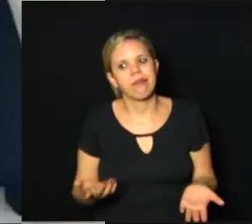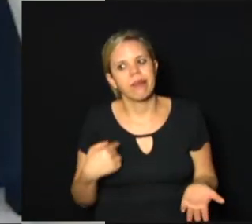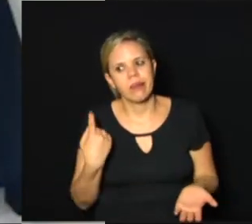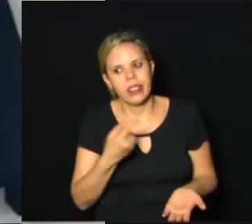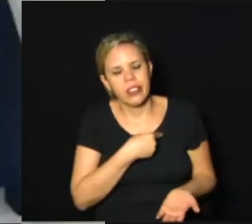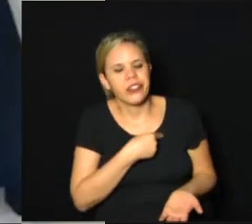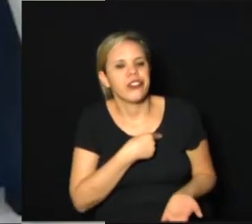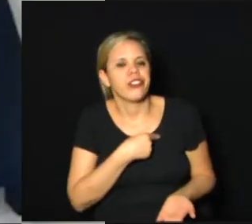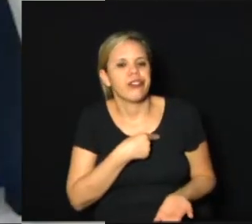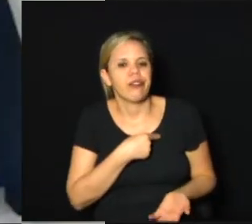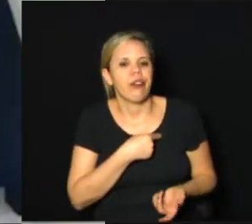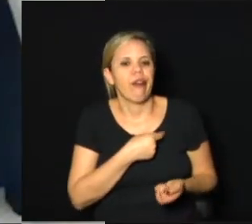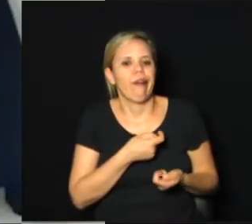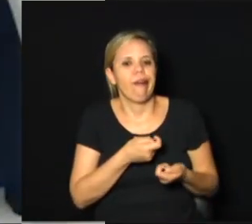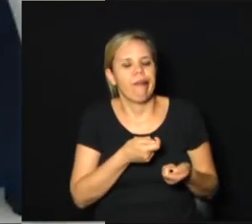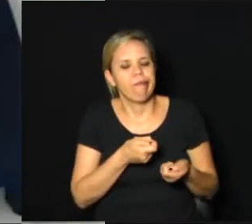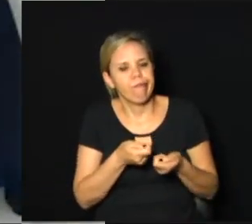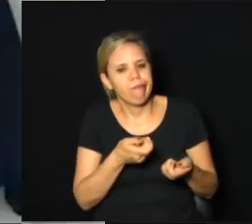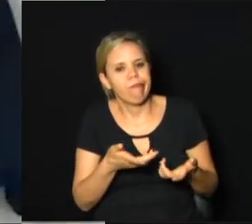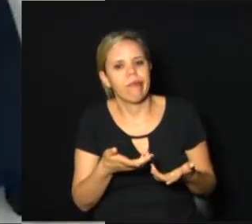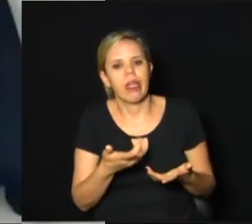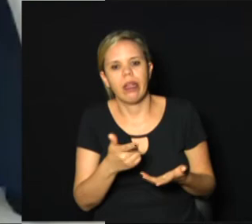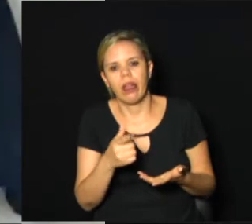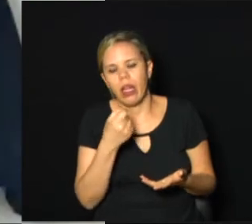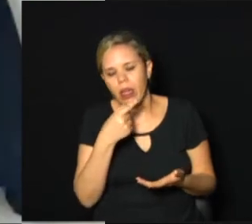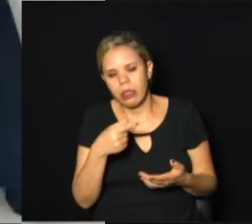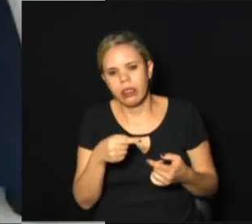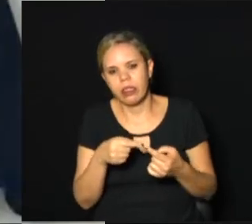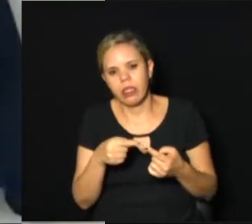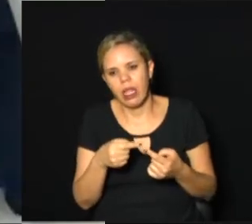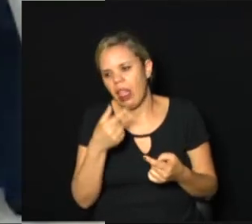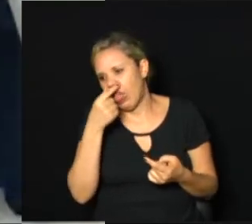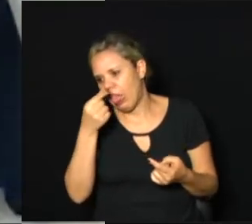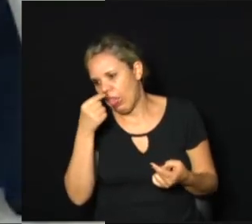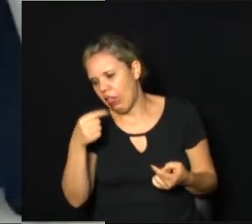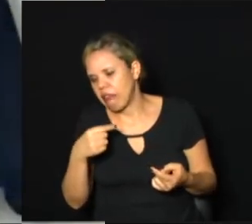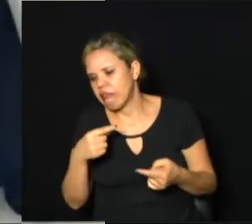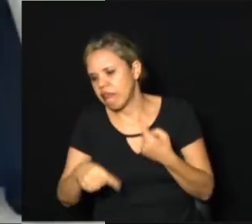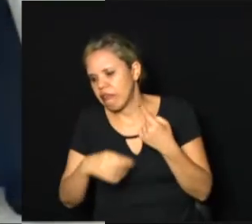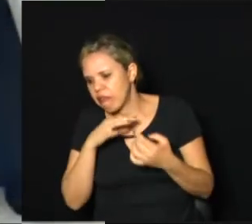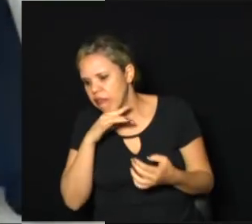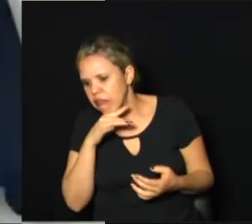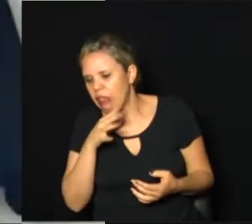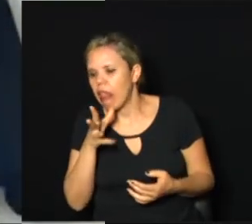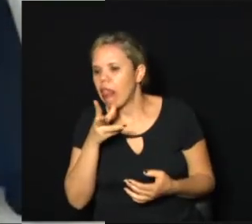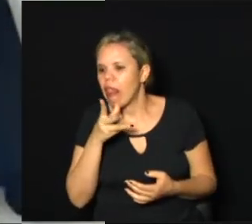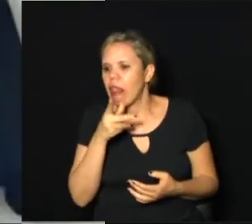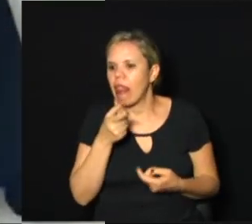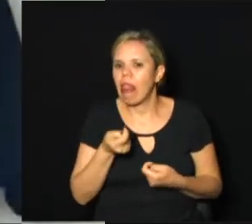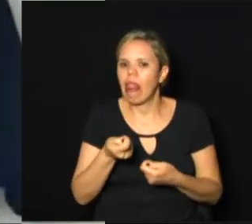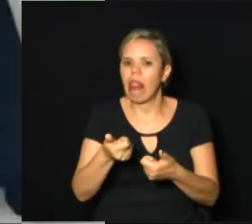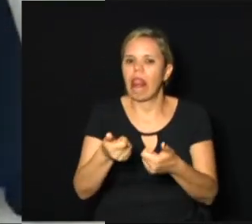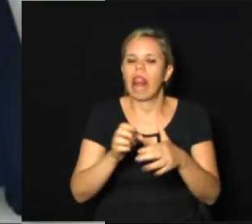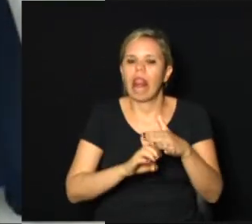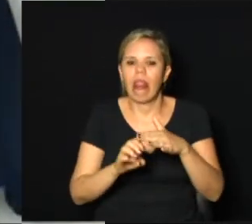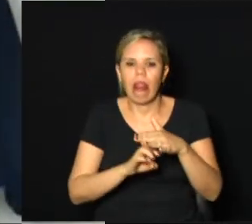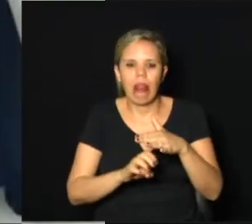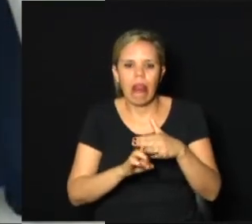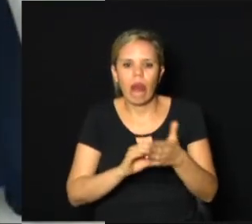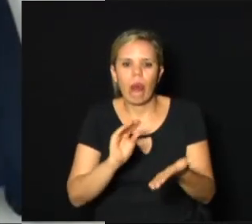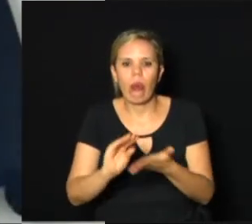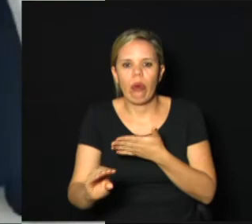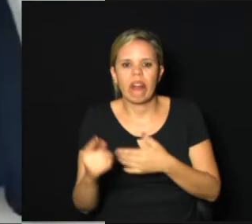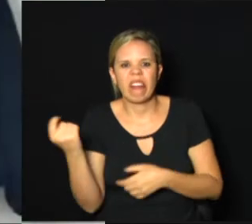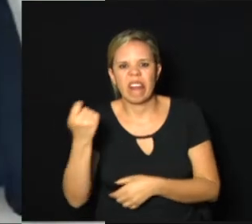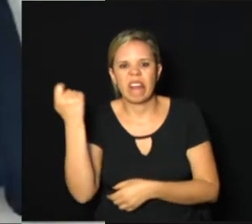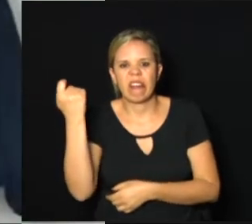da cloroquina, teve essa desinformação de falar que era gripezinha, teve lentidão para liberar crédito para as empresas, que foi muito